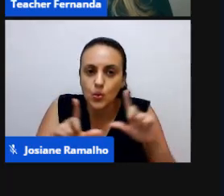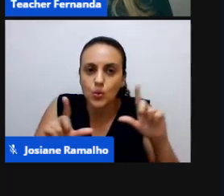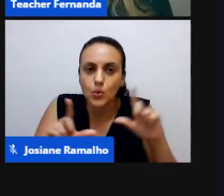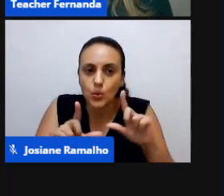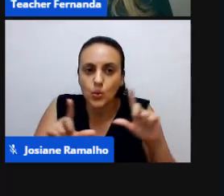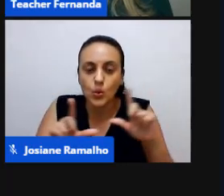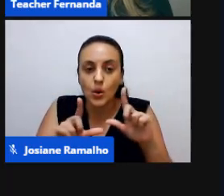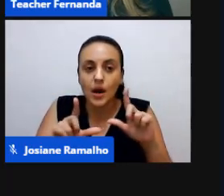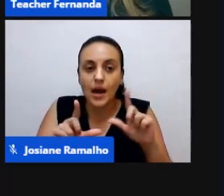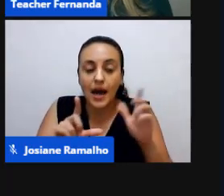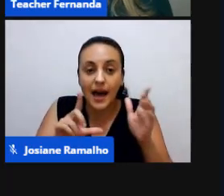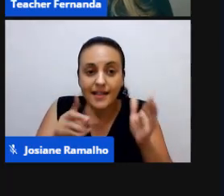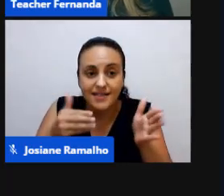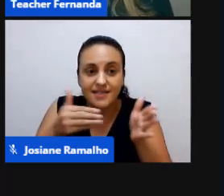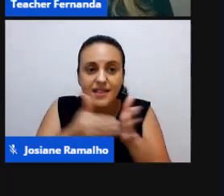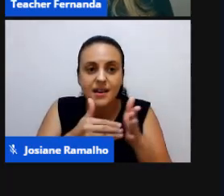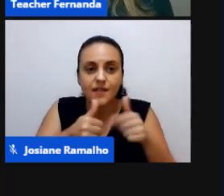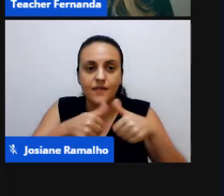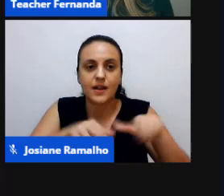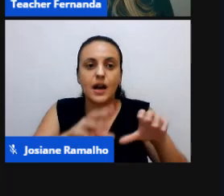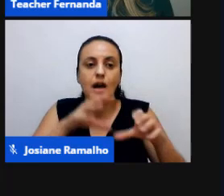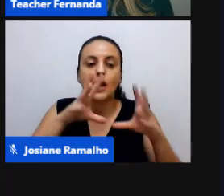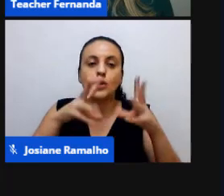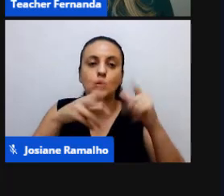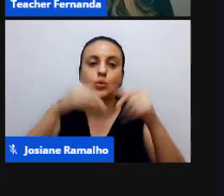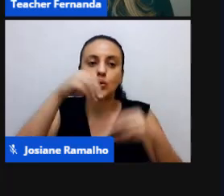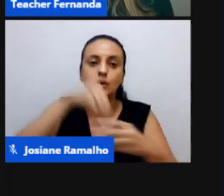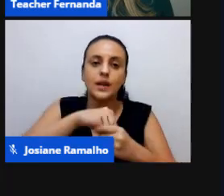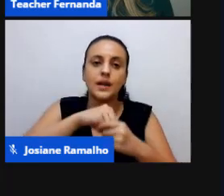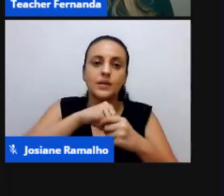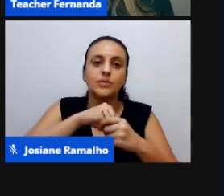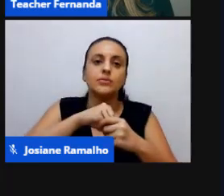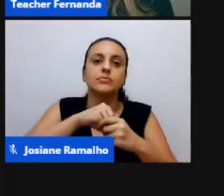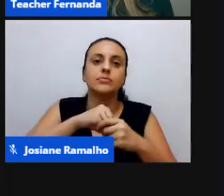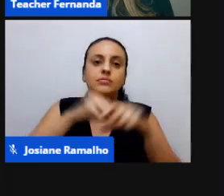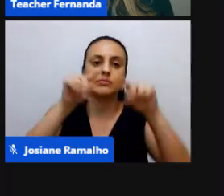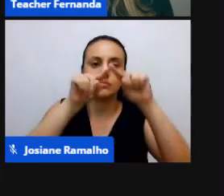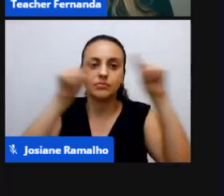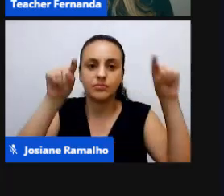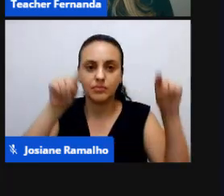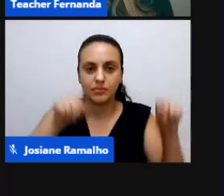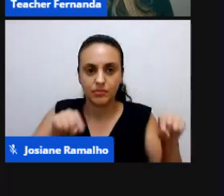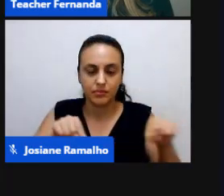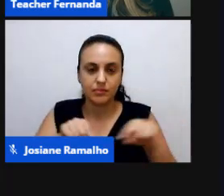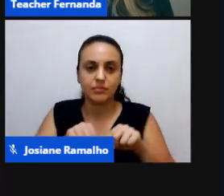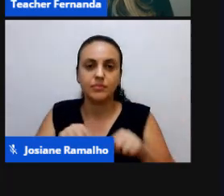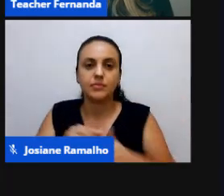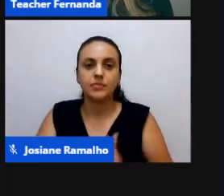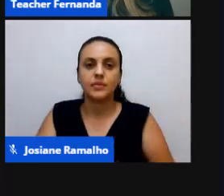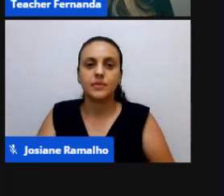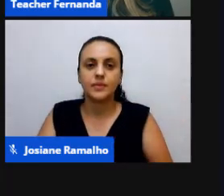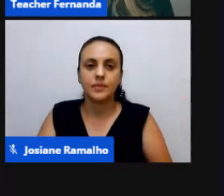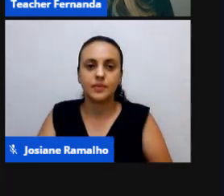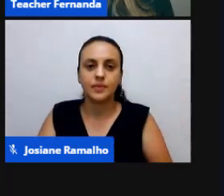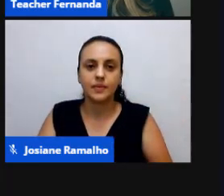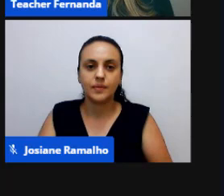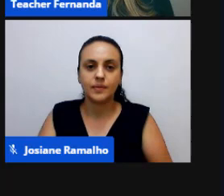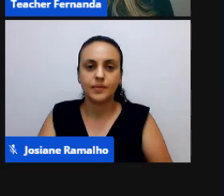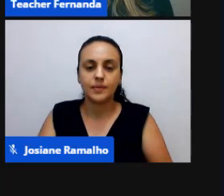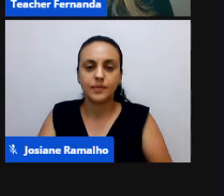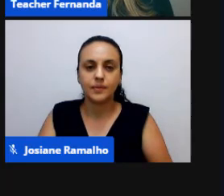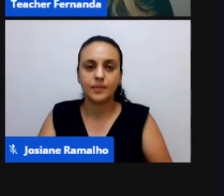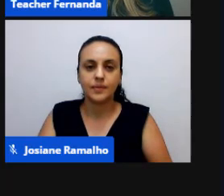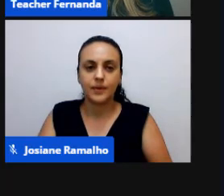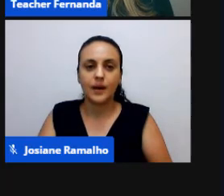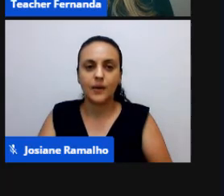vendo? Ah, mas eu quero esse aqui bem no centro da imagem. Então, vocês veem que nas